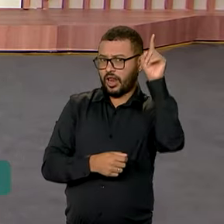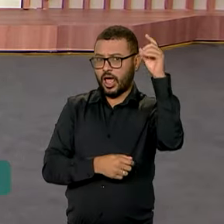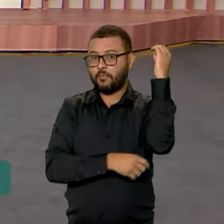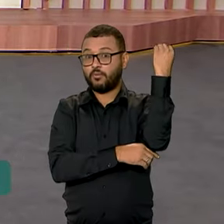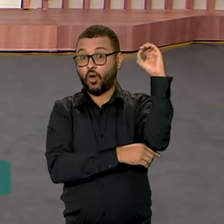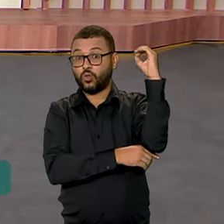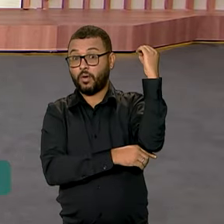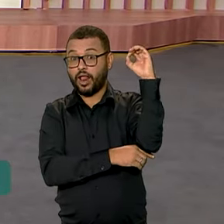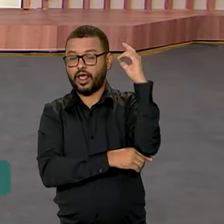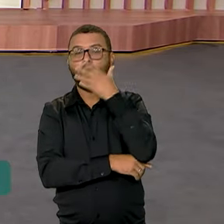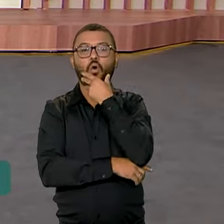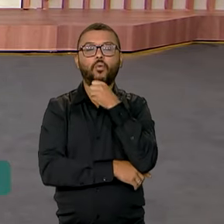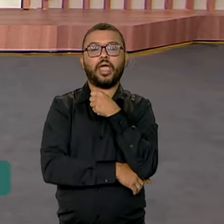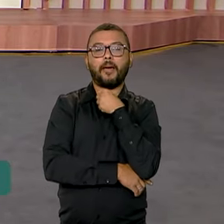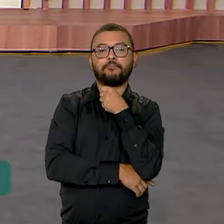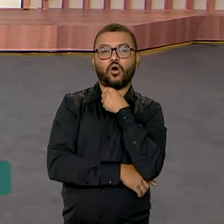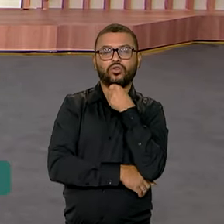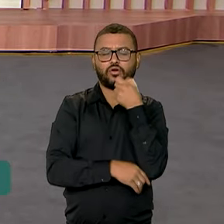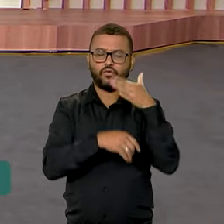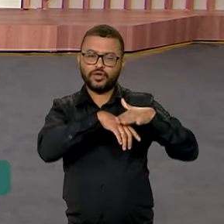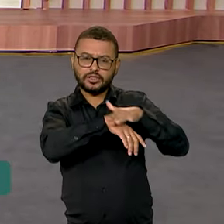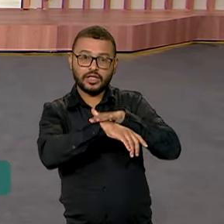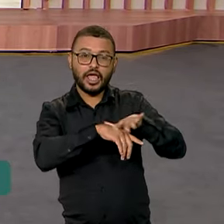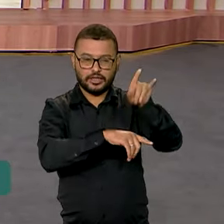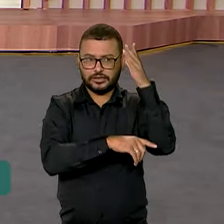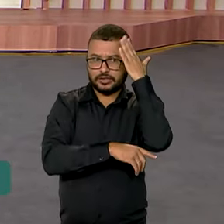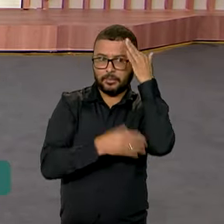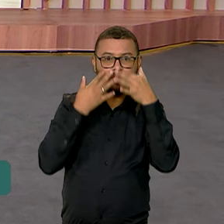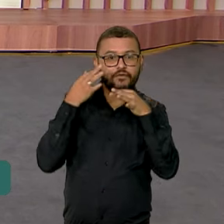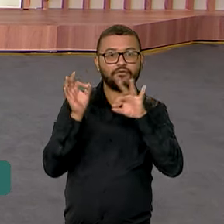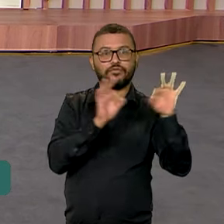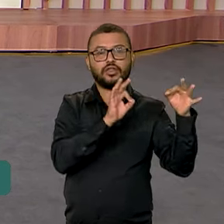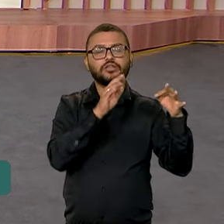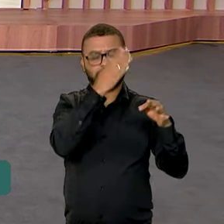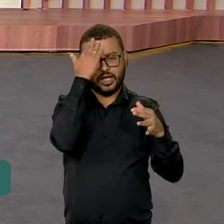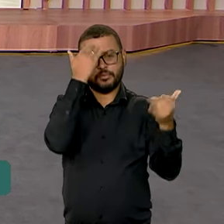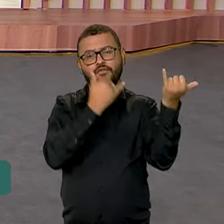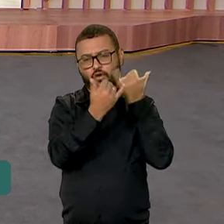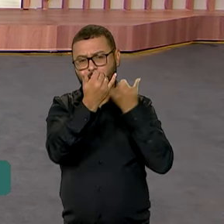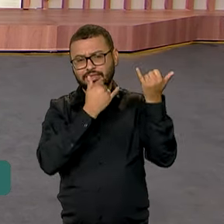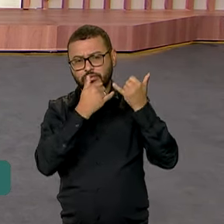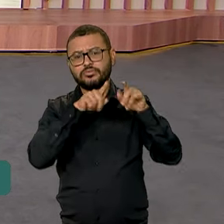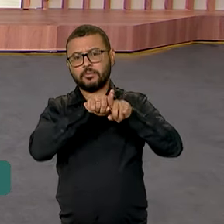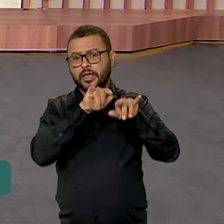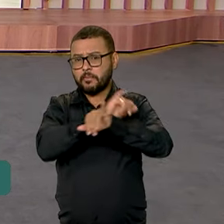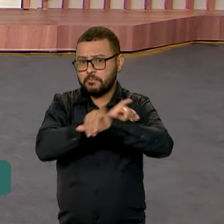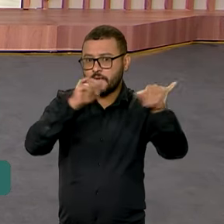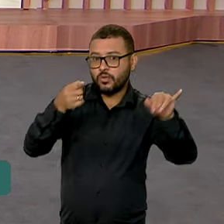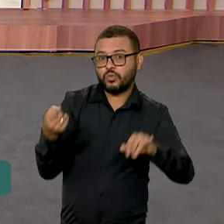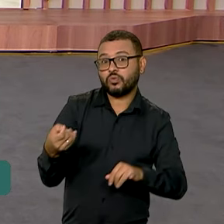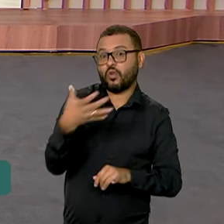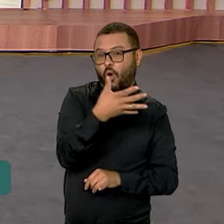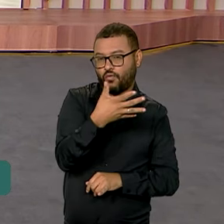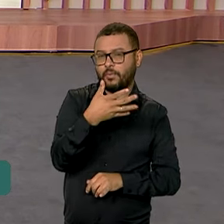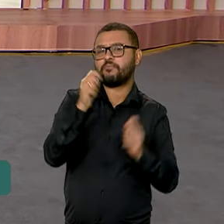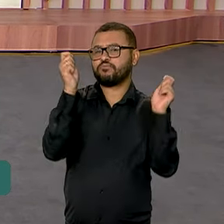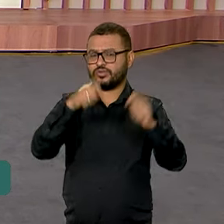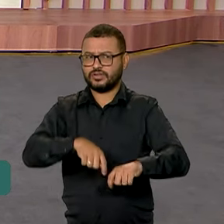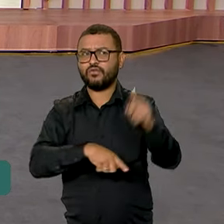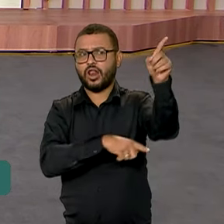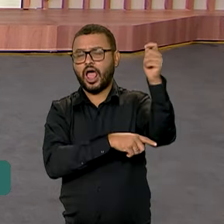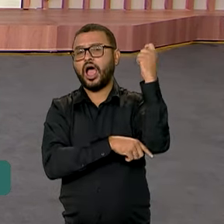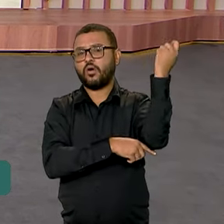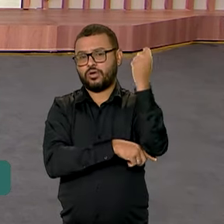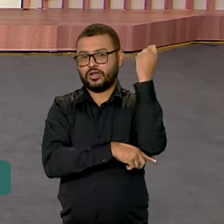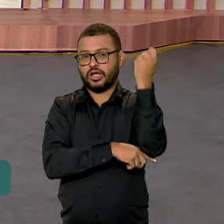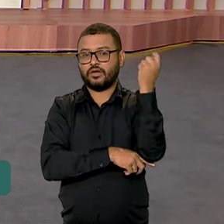com o repórter Pablo Mundim, ao vivo, que está lá. Ele tem essas informações, tem outras informações também atualizadas sobre a